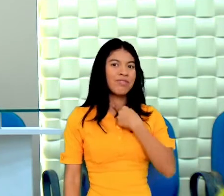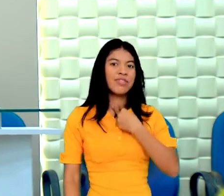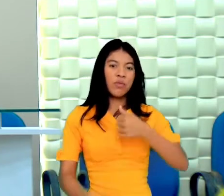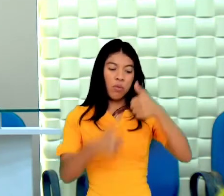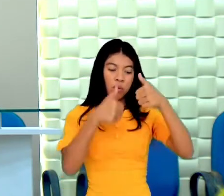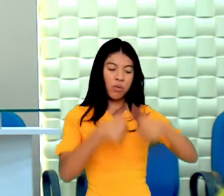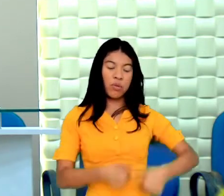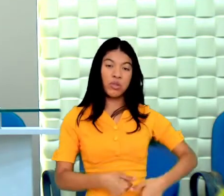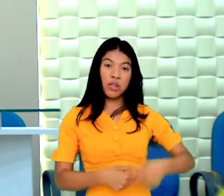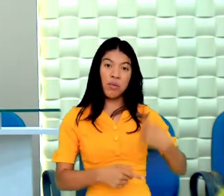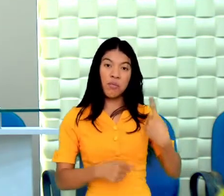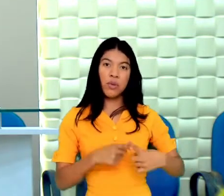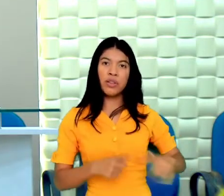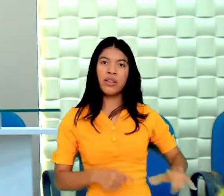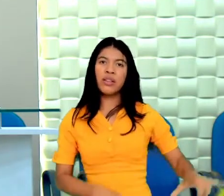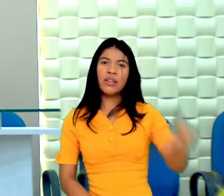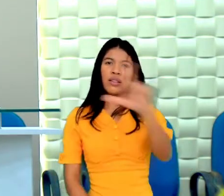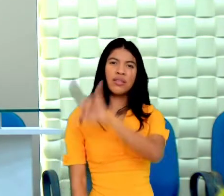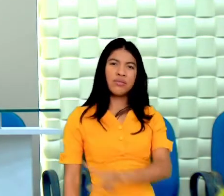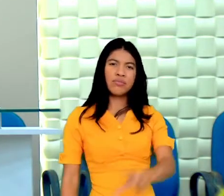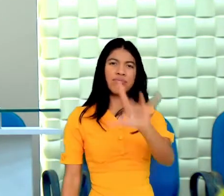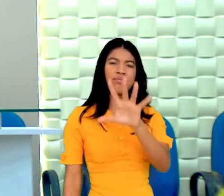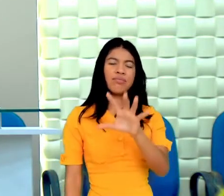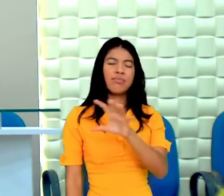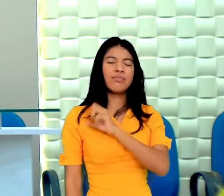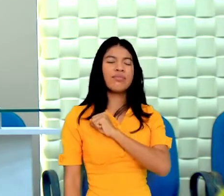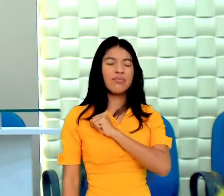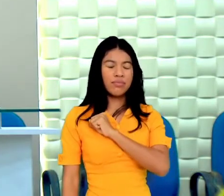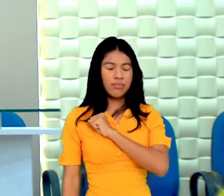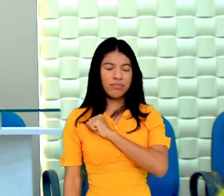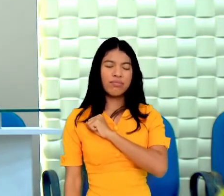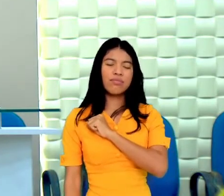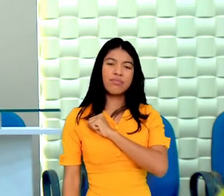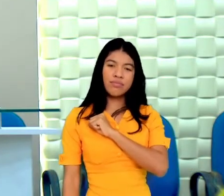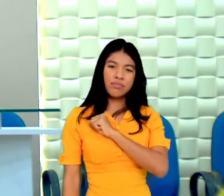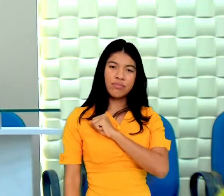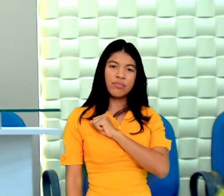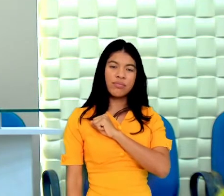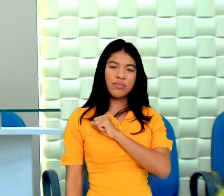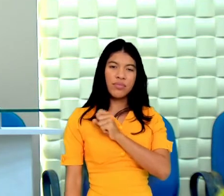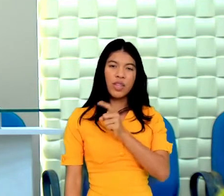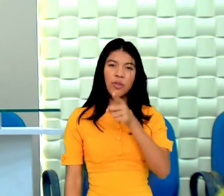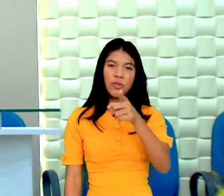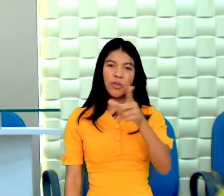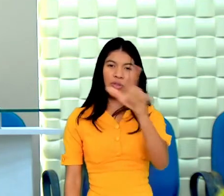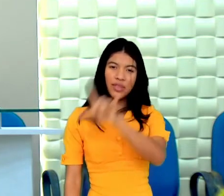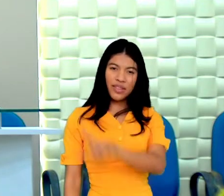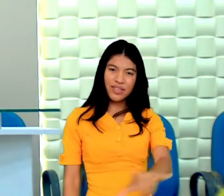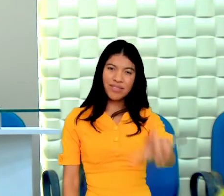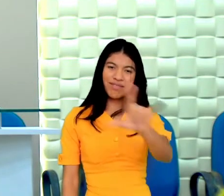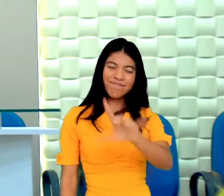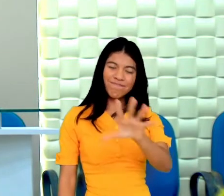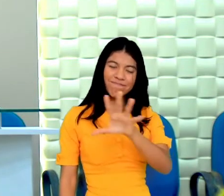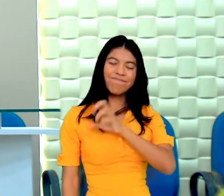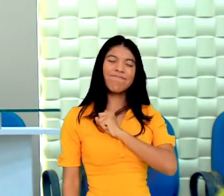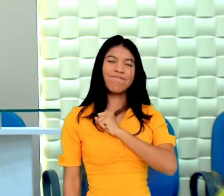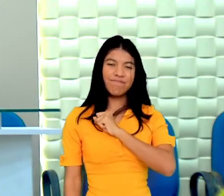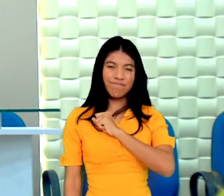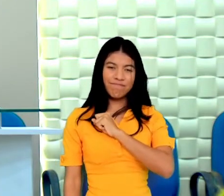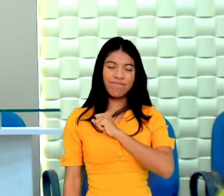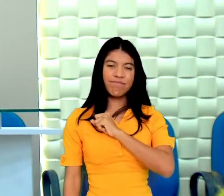eu os amo. Bendito seja o santo nome do Senhor. Você é amado do Senhor.